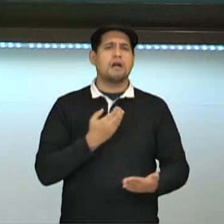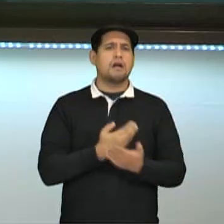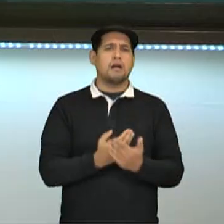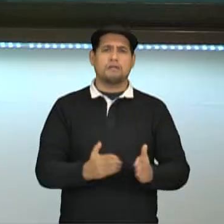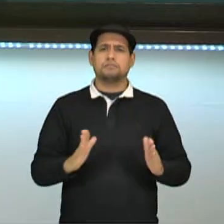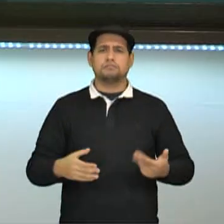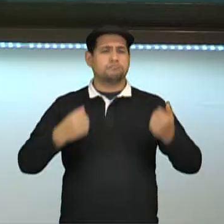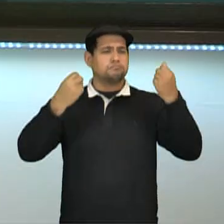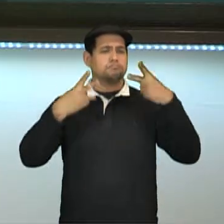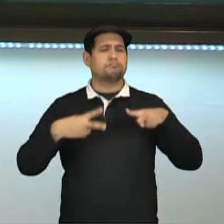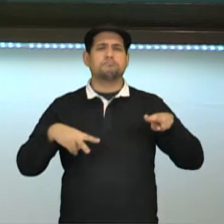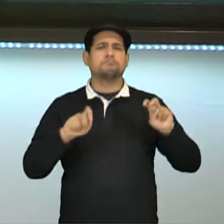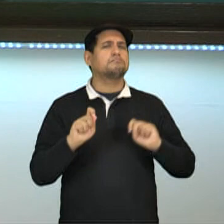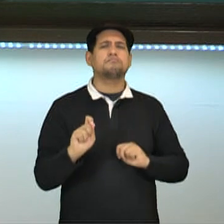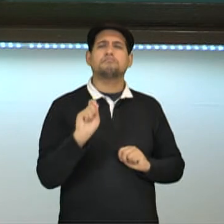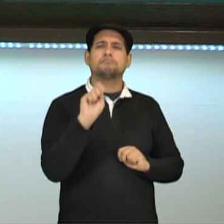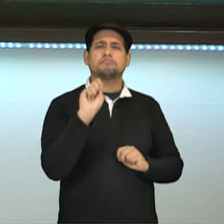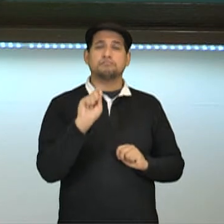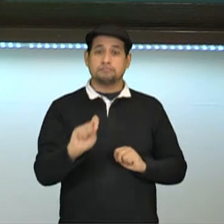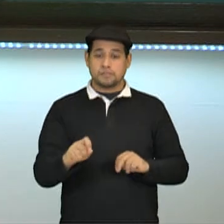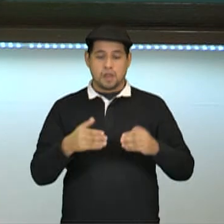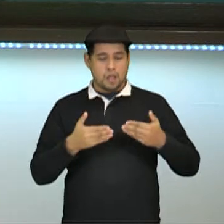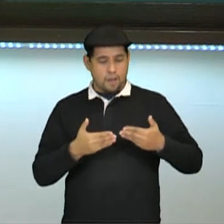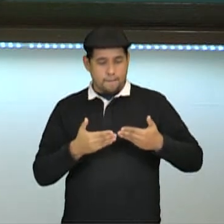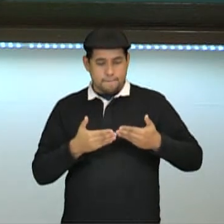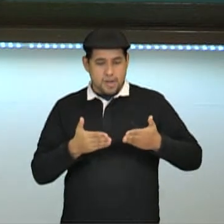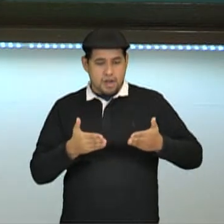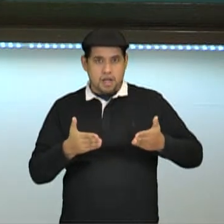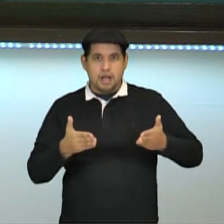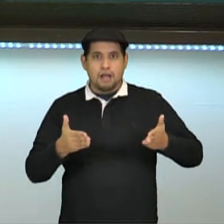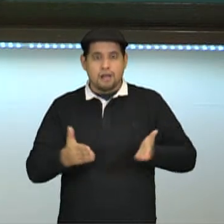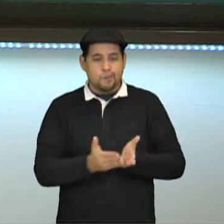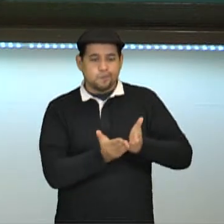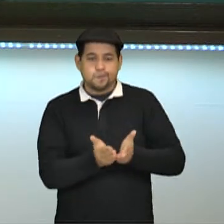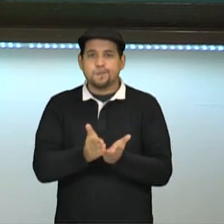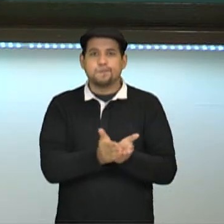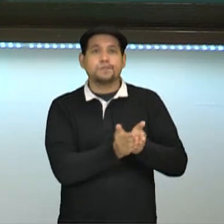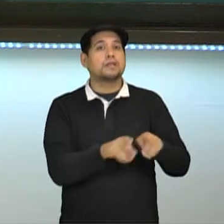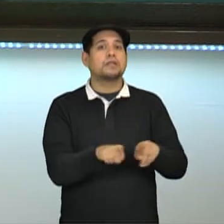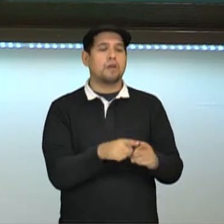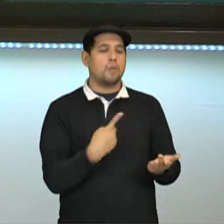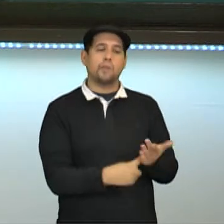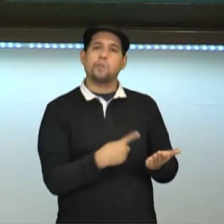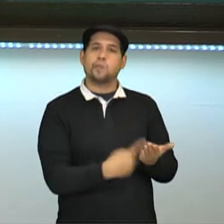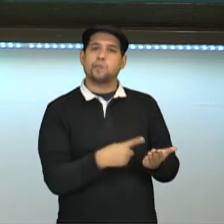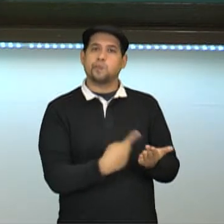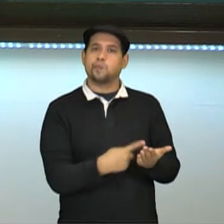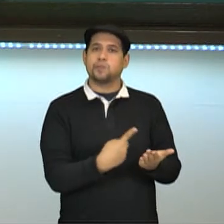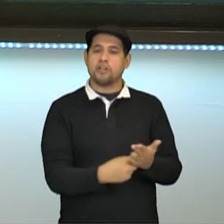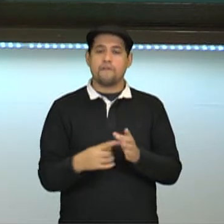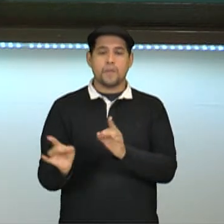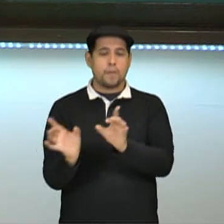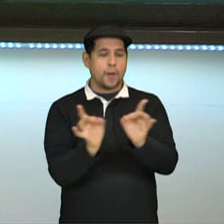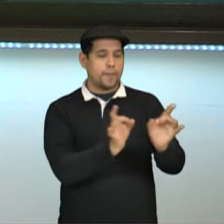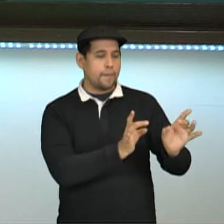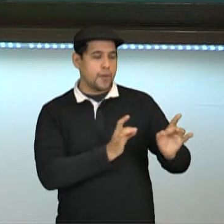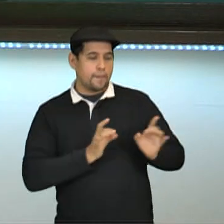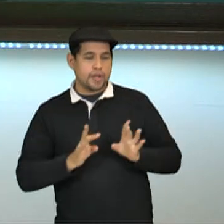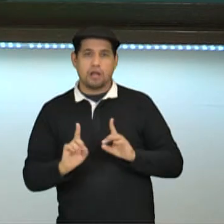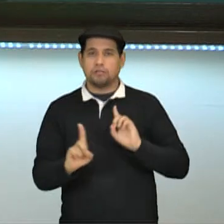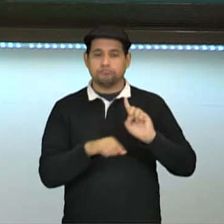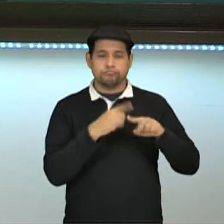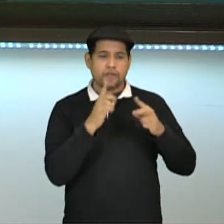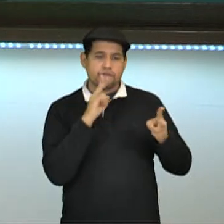gente vai falar sobre a abertura dos portos e os tratados comerciais. Então, a gente vai dar uma